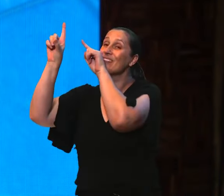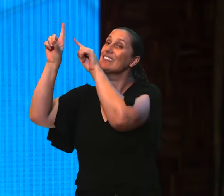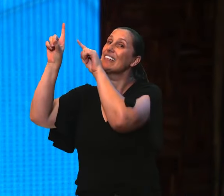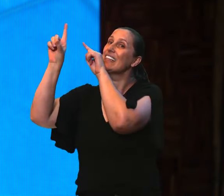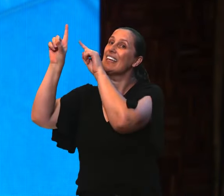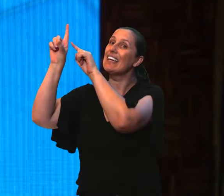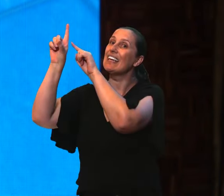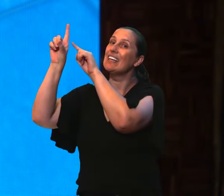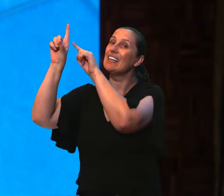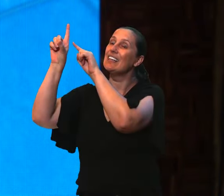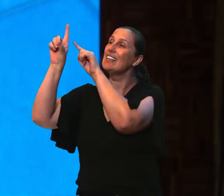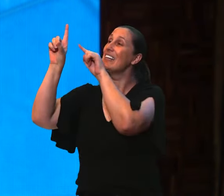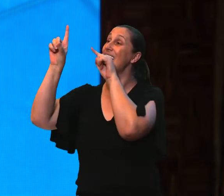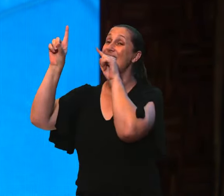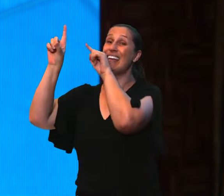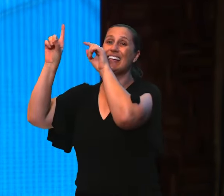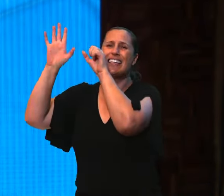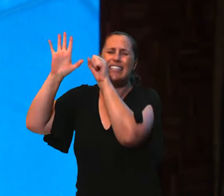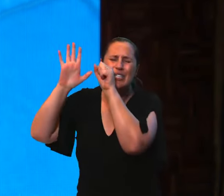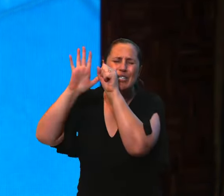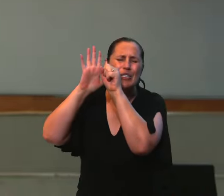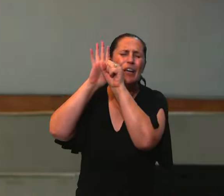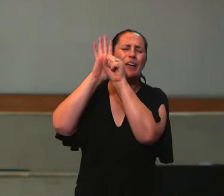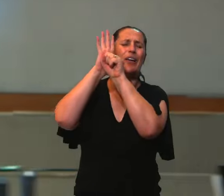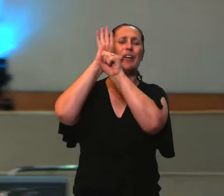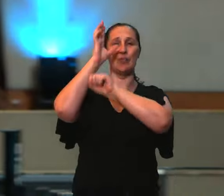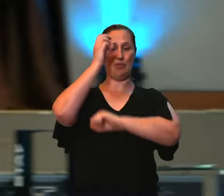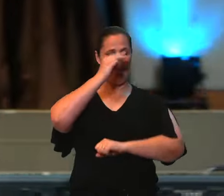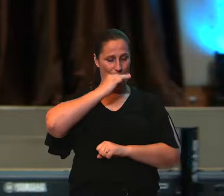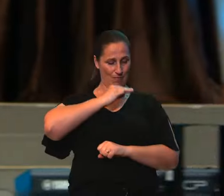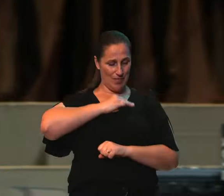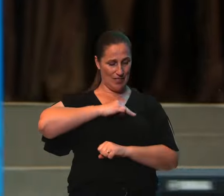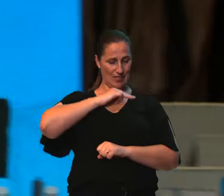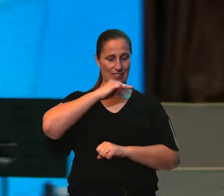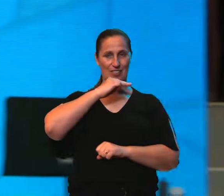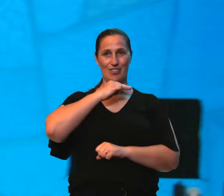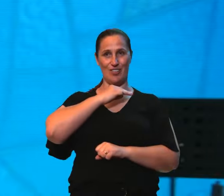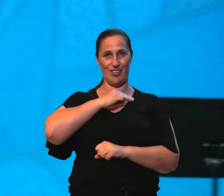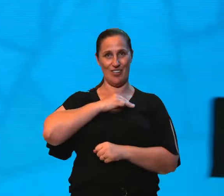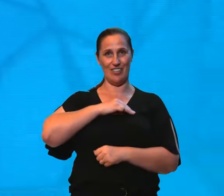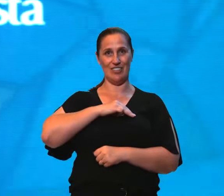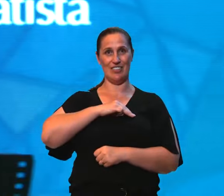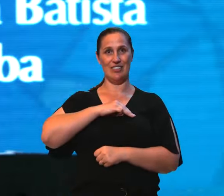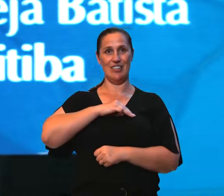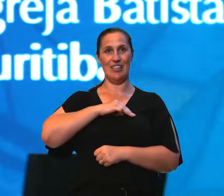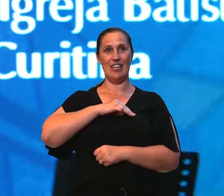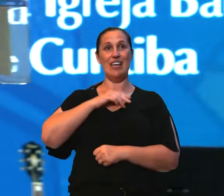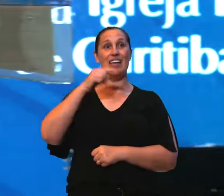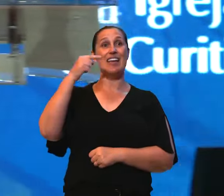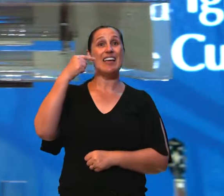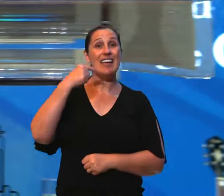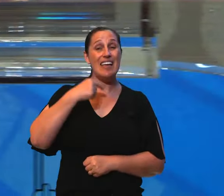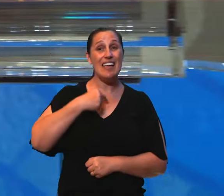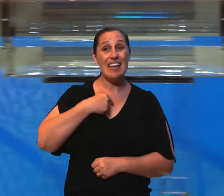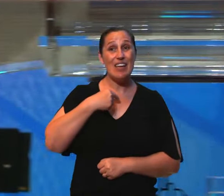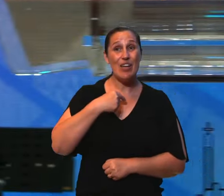sendo rico em misericórdia estando eu ainda